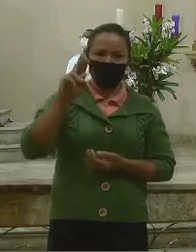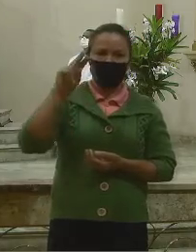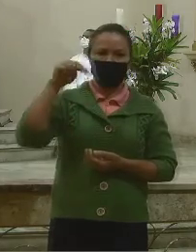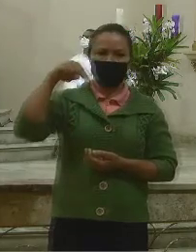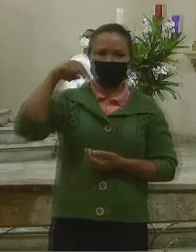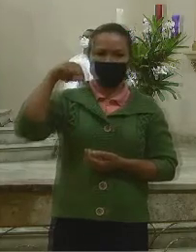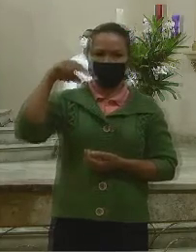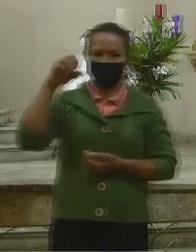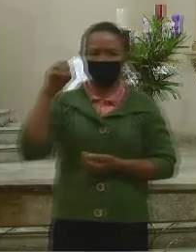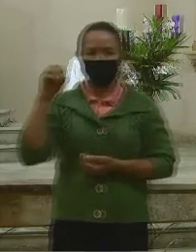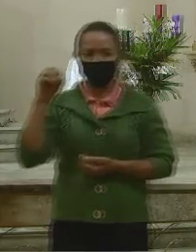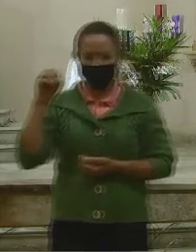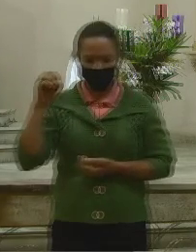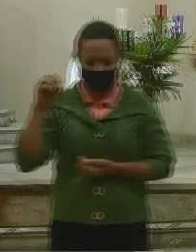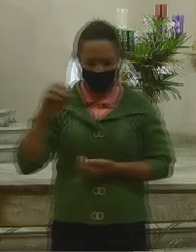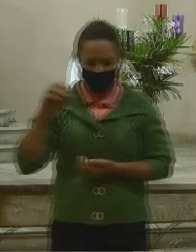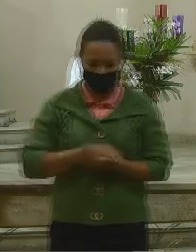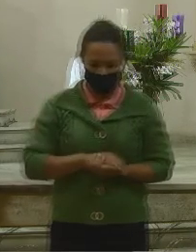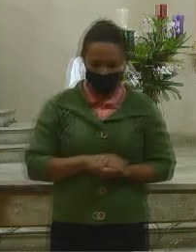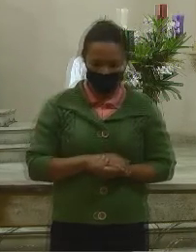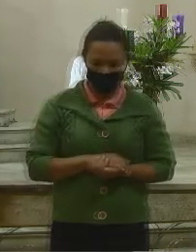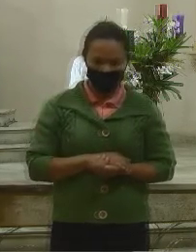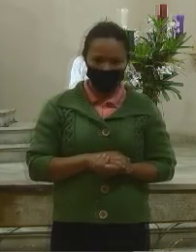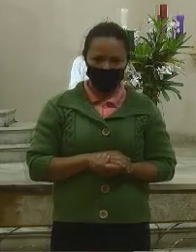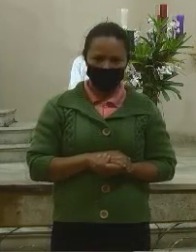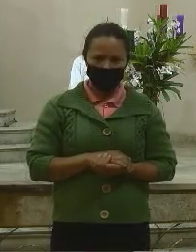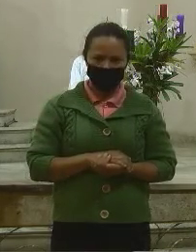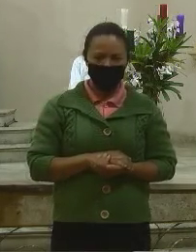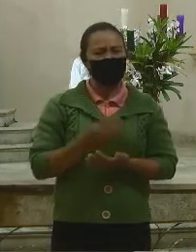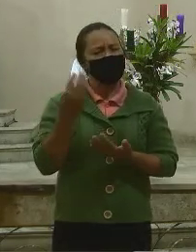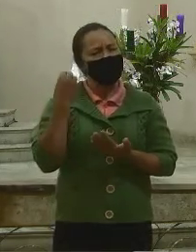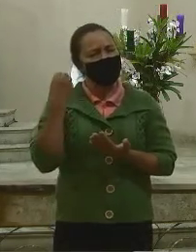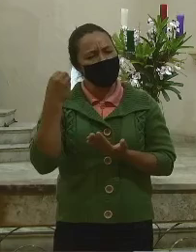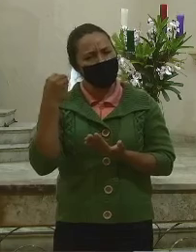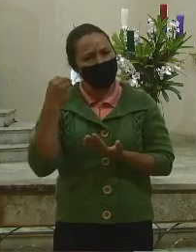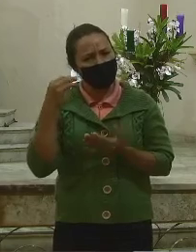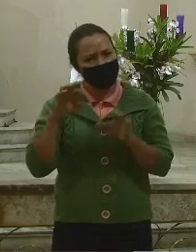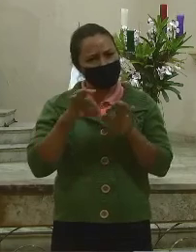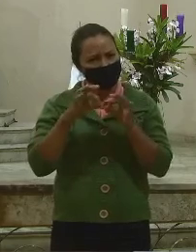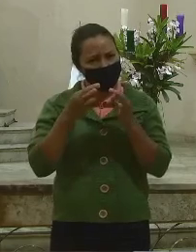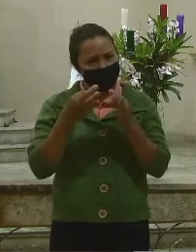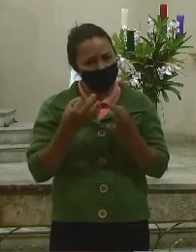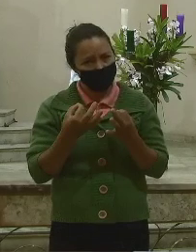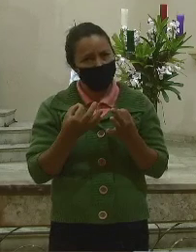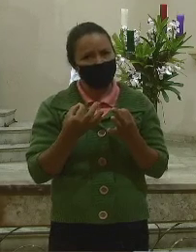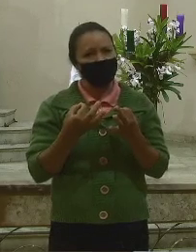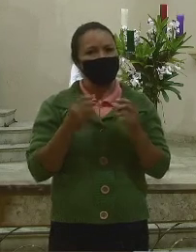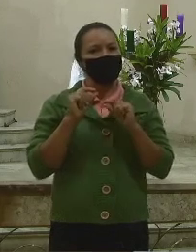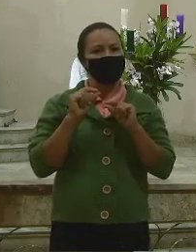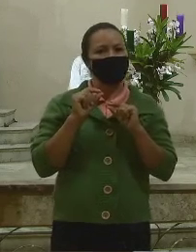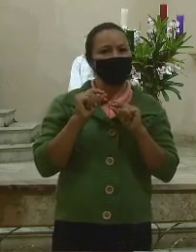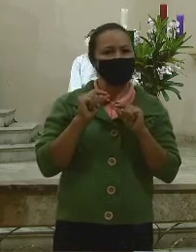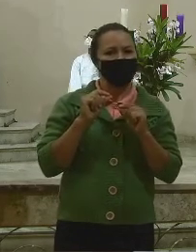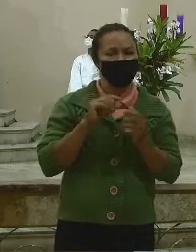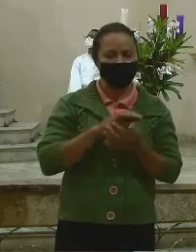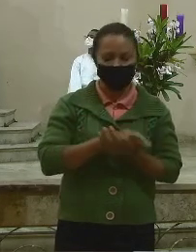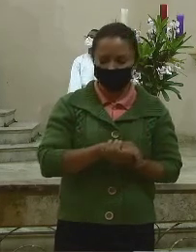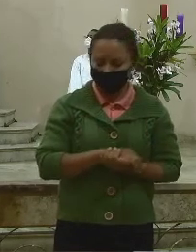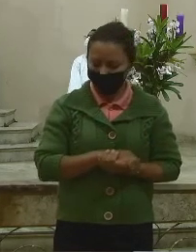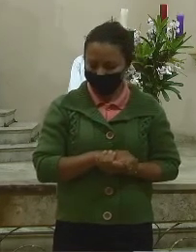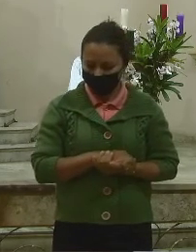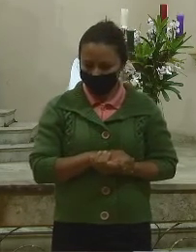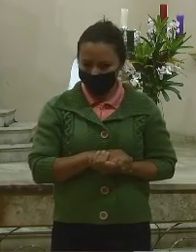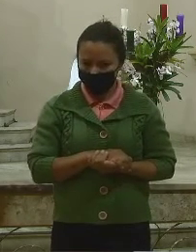nossas vidas. Tão vulnerável diante da arrogância dos Herodes,